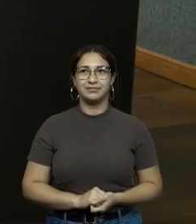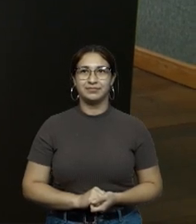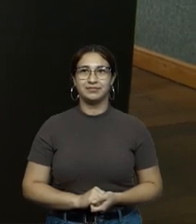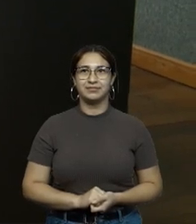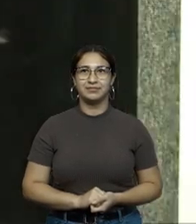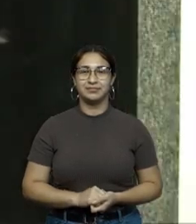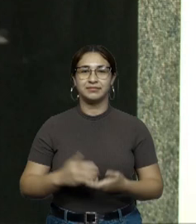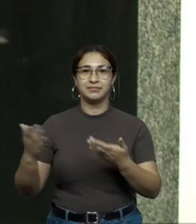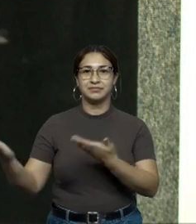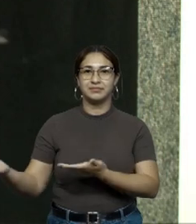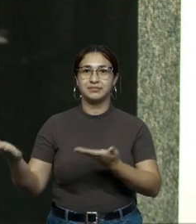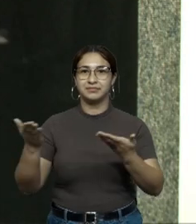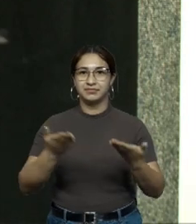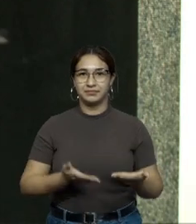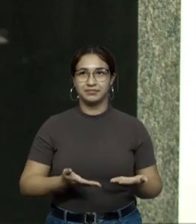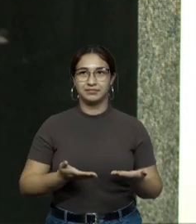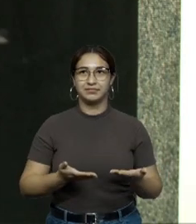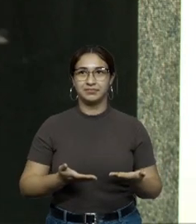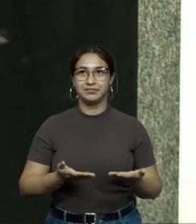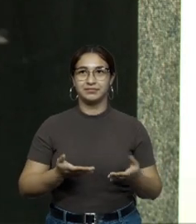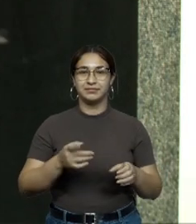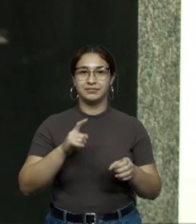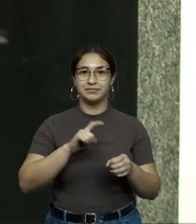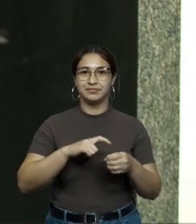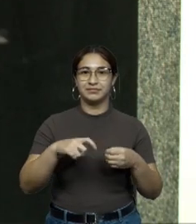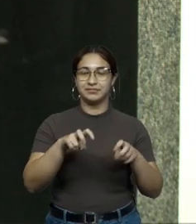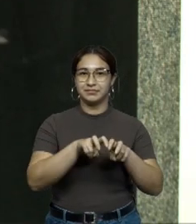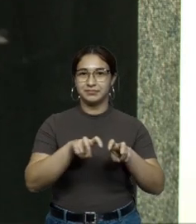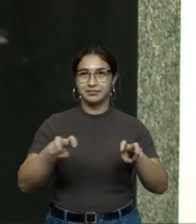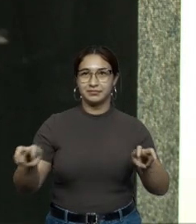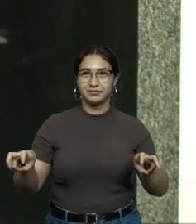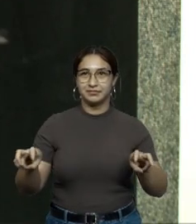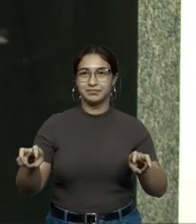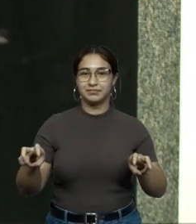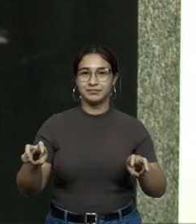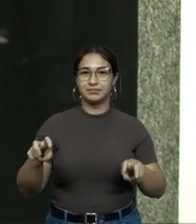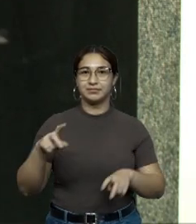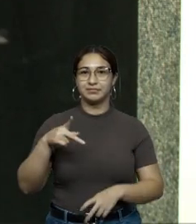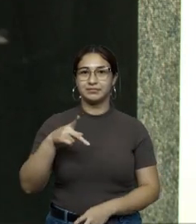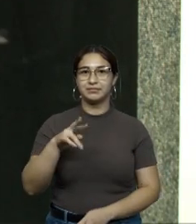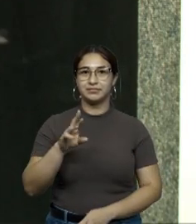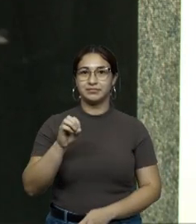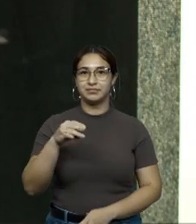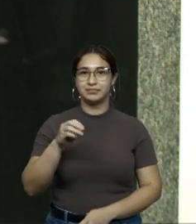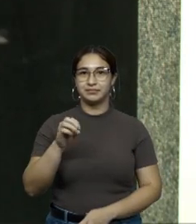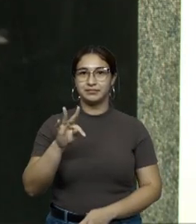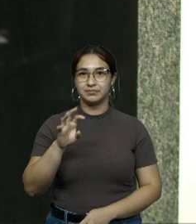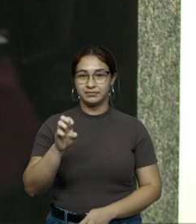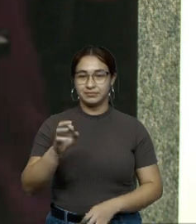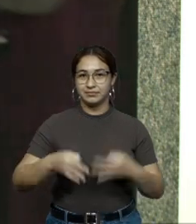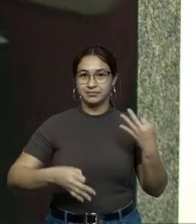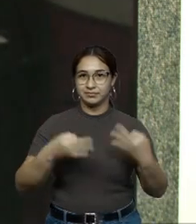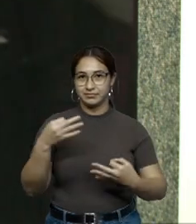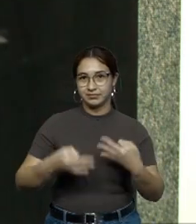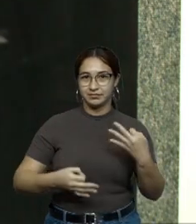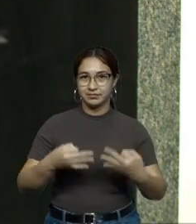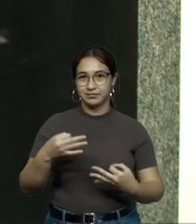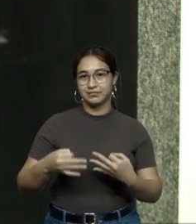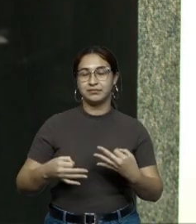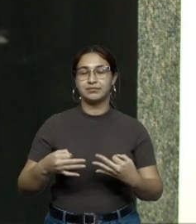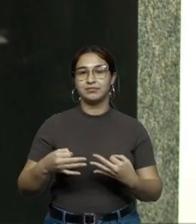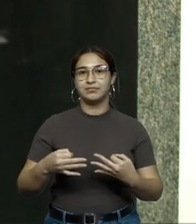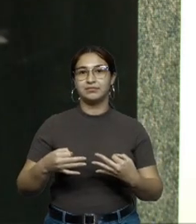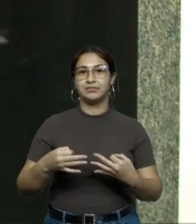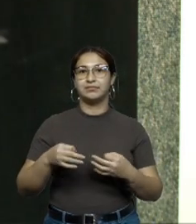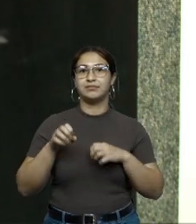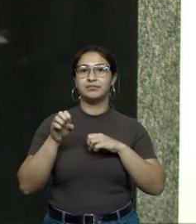o programa também para compor o dispositivo de autoridades Excelentíssimo Senhor promotor de justiça e coordenador do Centro de Apoio da